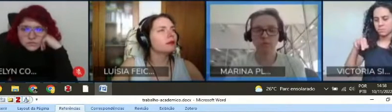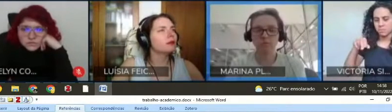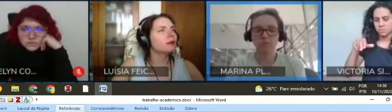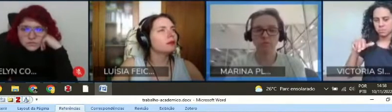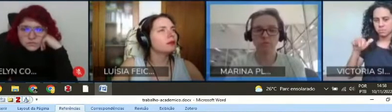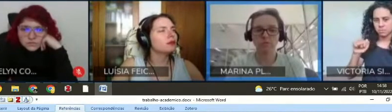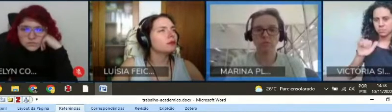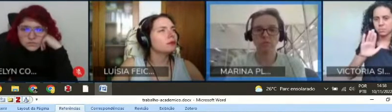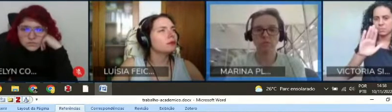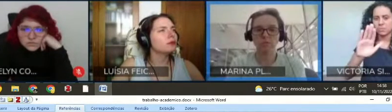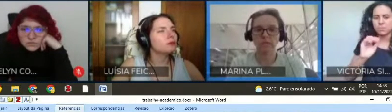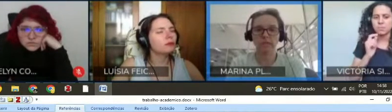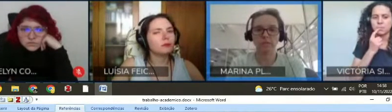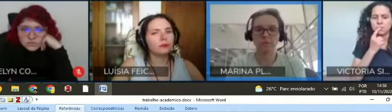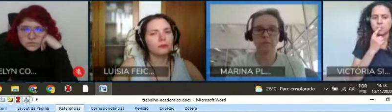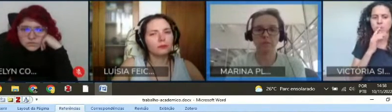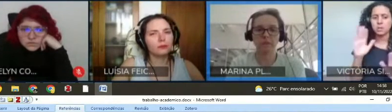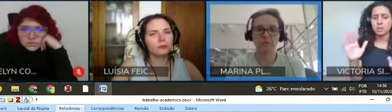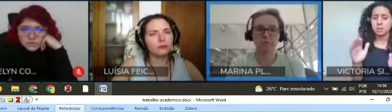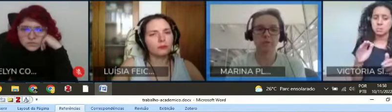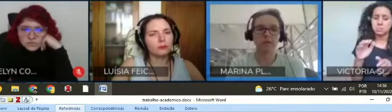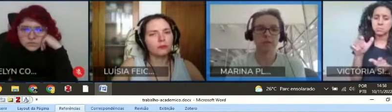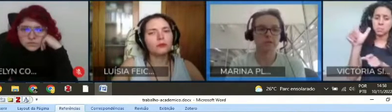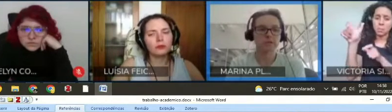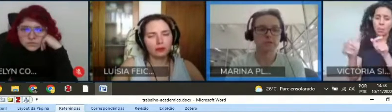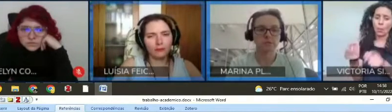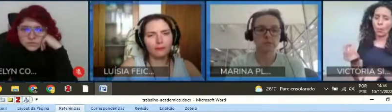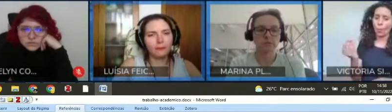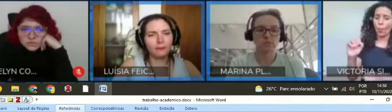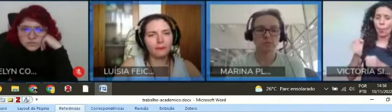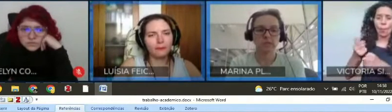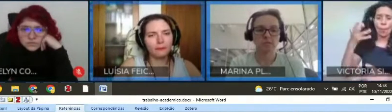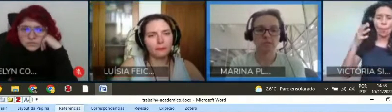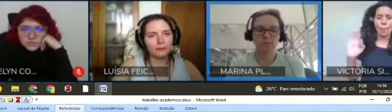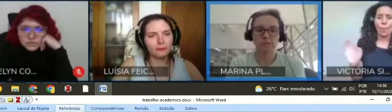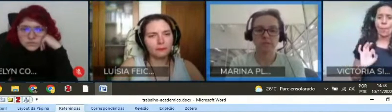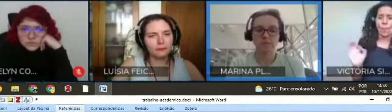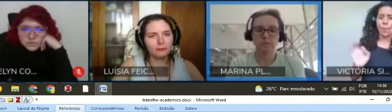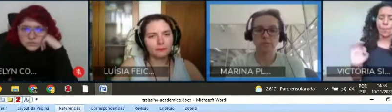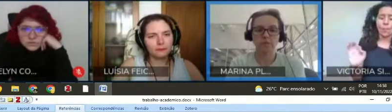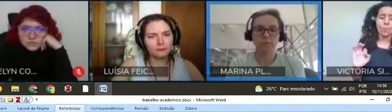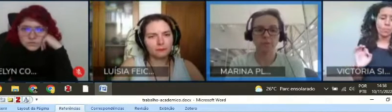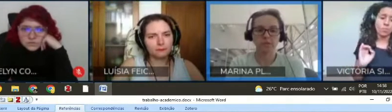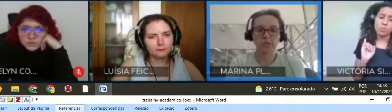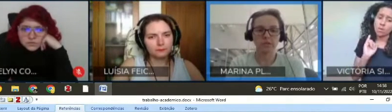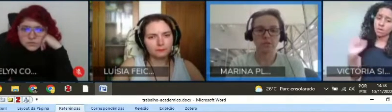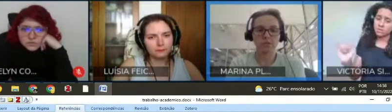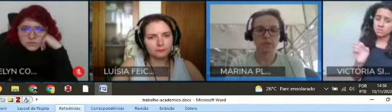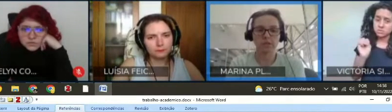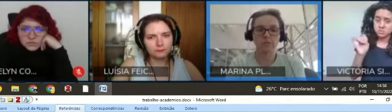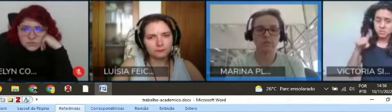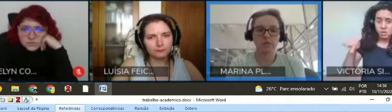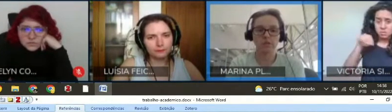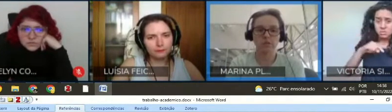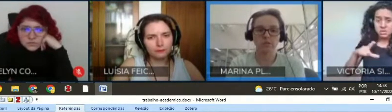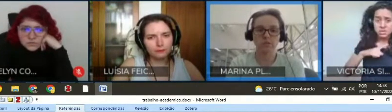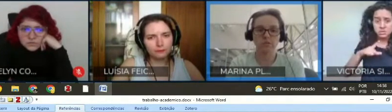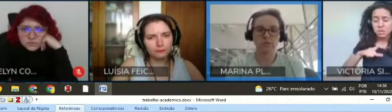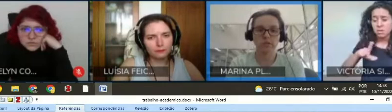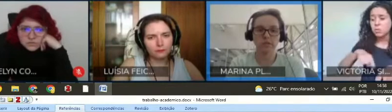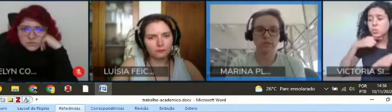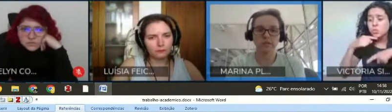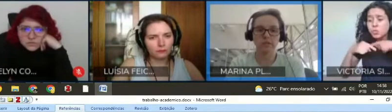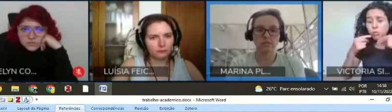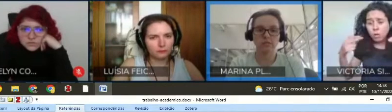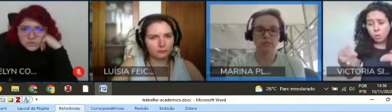O pessoal não colocou nada no bate-papo. Se vocês tiverem alguma questão, o pessoal podem ir colocando que a